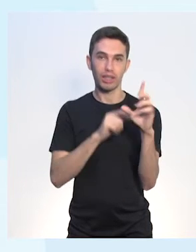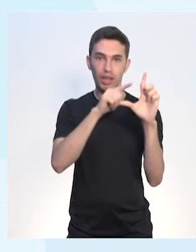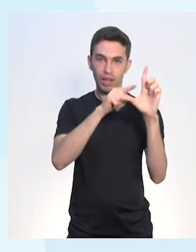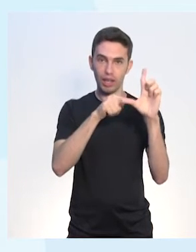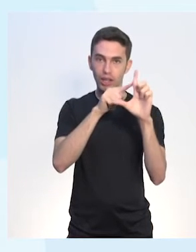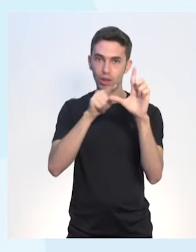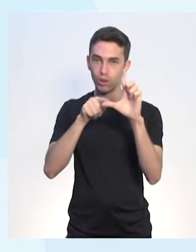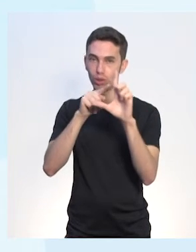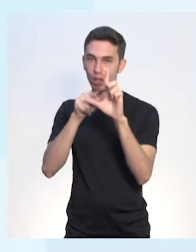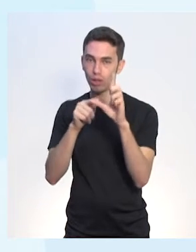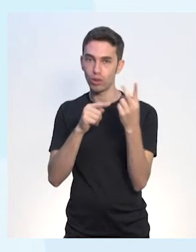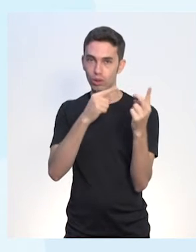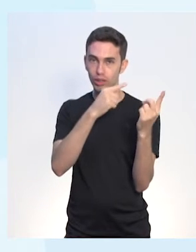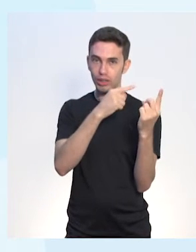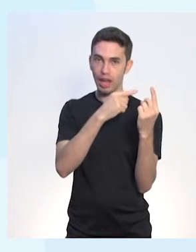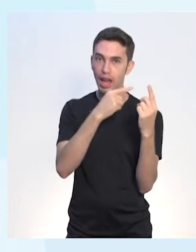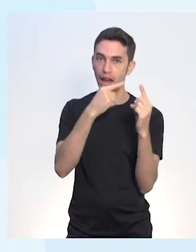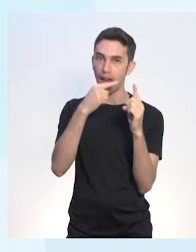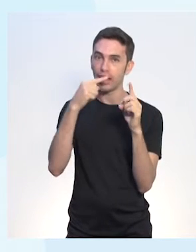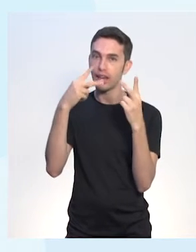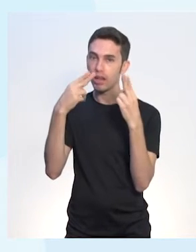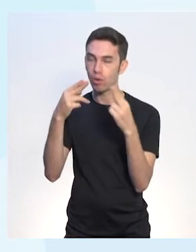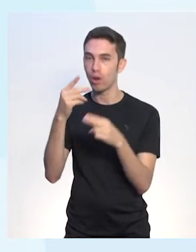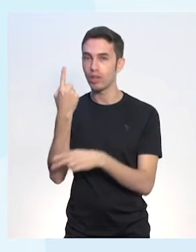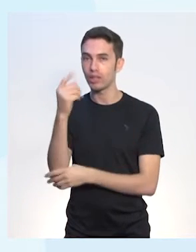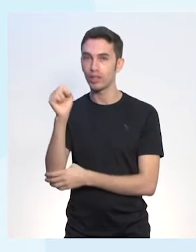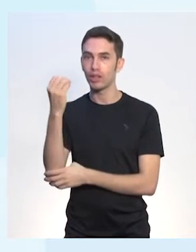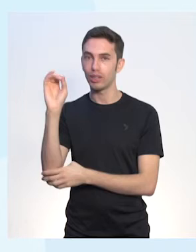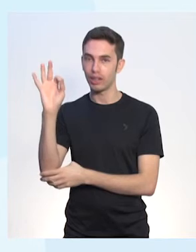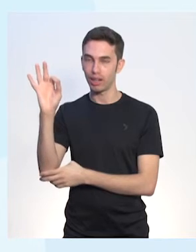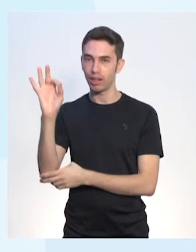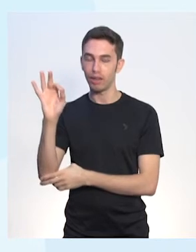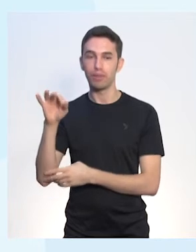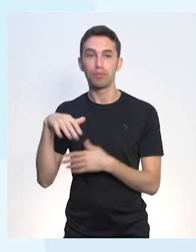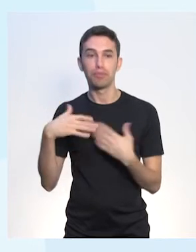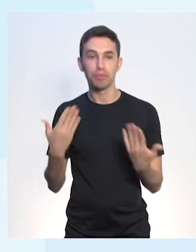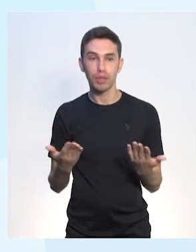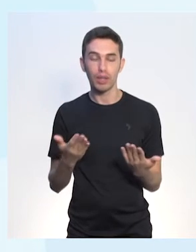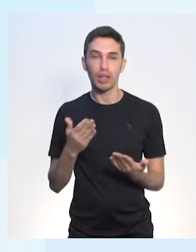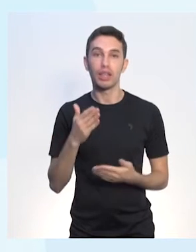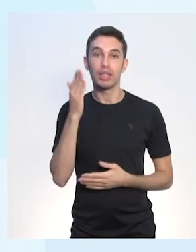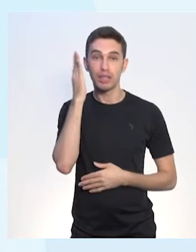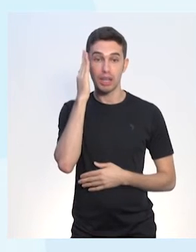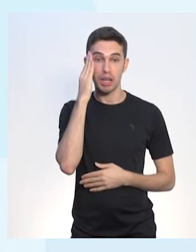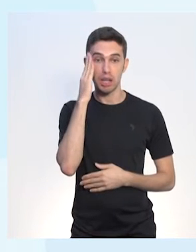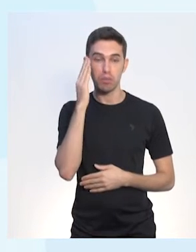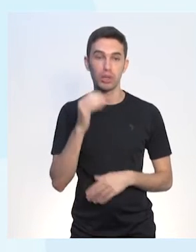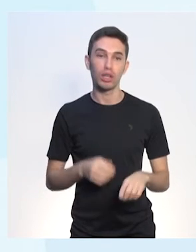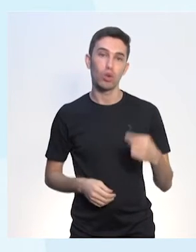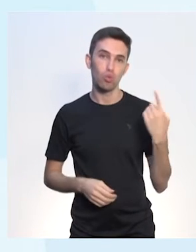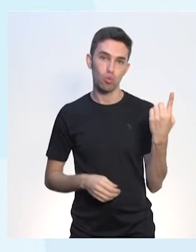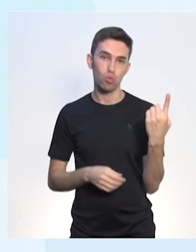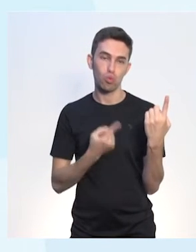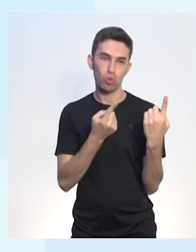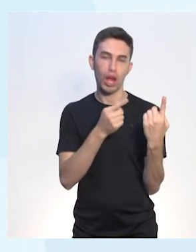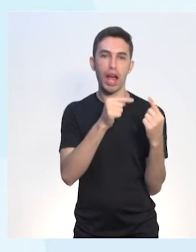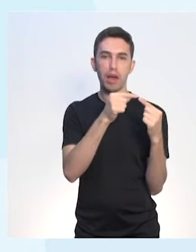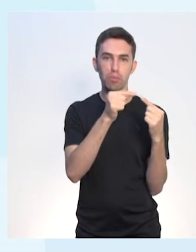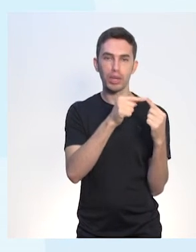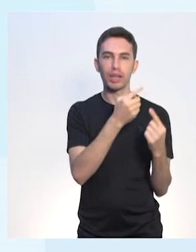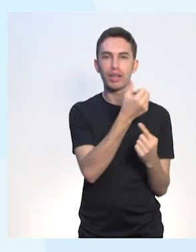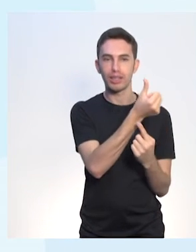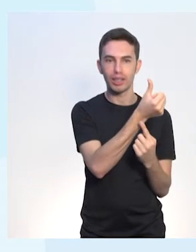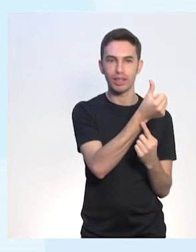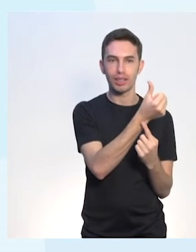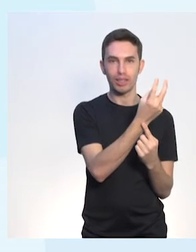ser 180 graus. A gente sabe que a gente tem um ângulo de 62 graus, que já